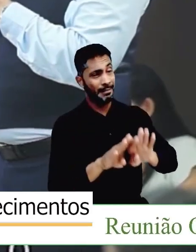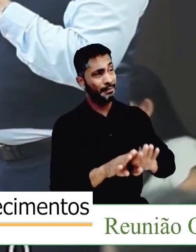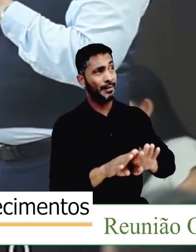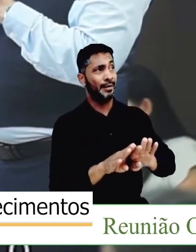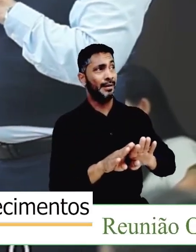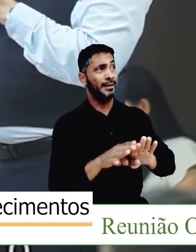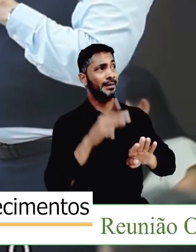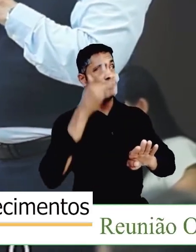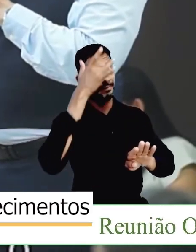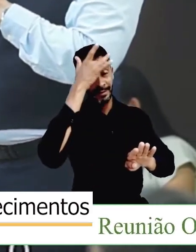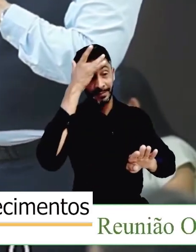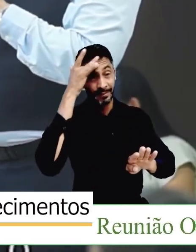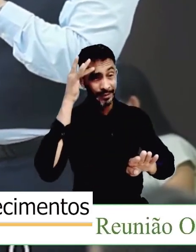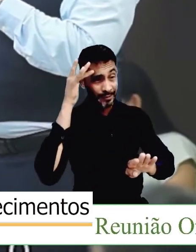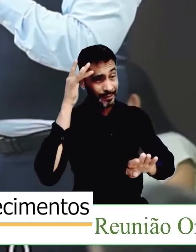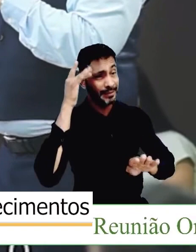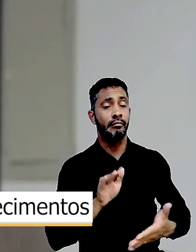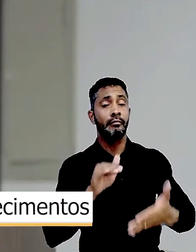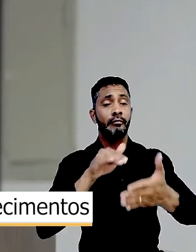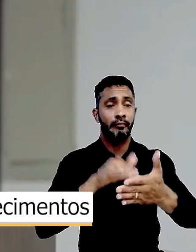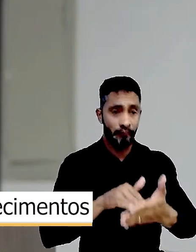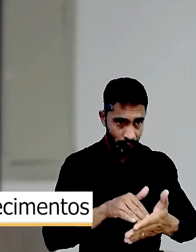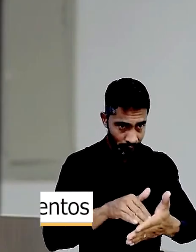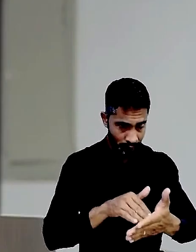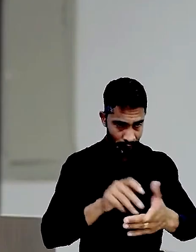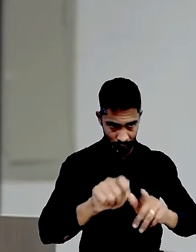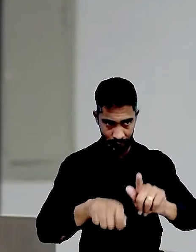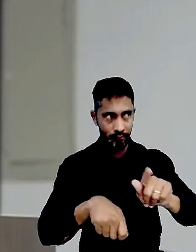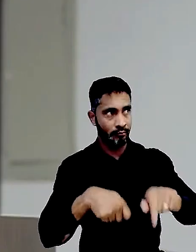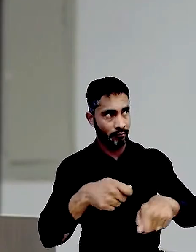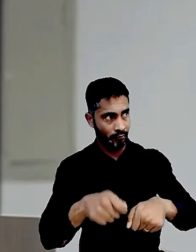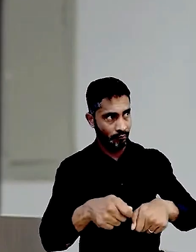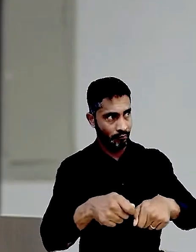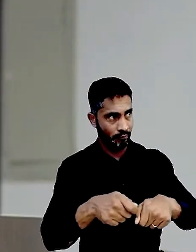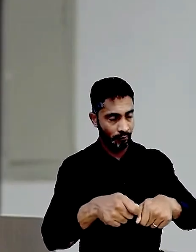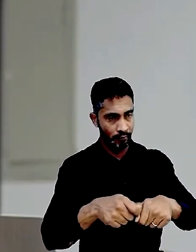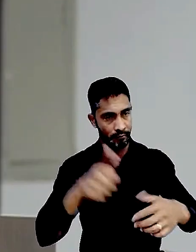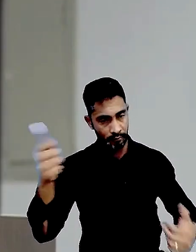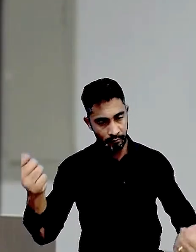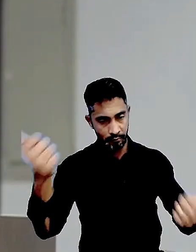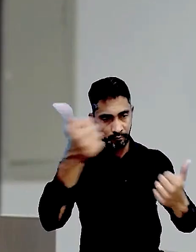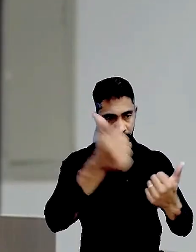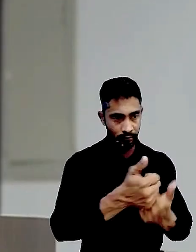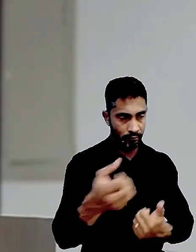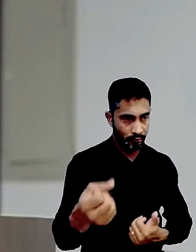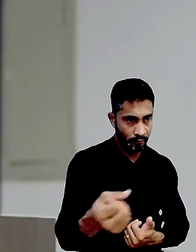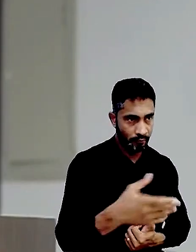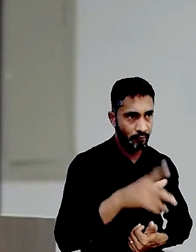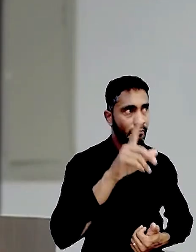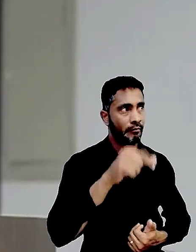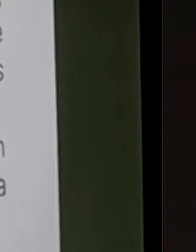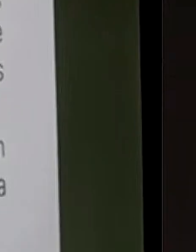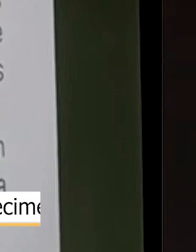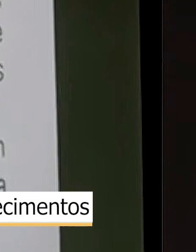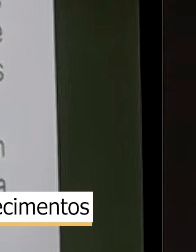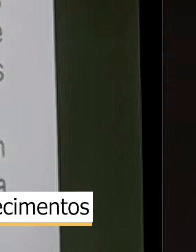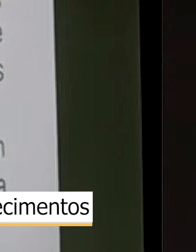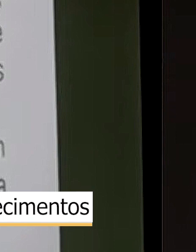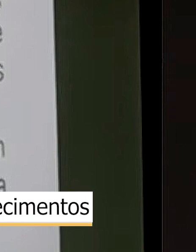prefeitura, foi apresentada. Na última gestão que agora saiu e que nós estamos entrando, ela foi rejeitada